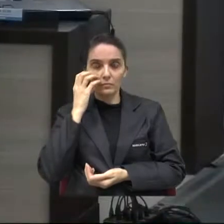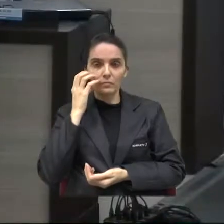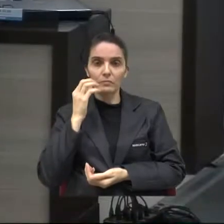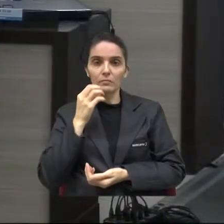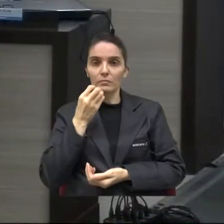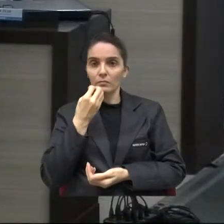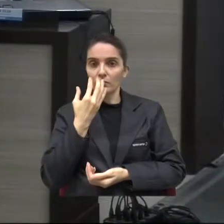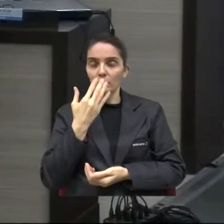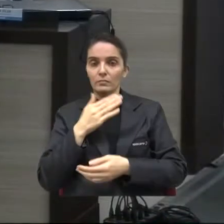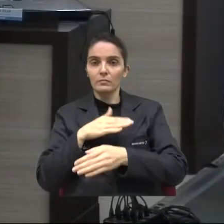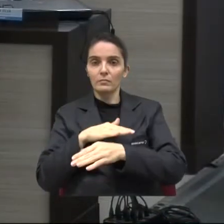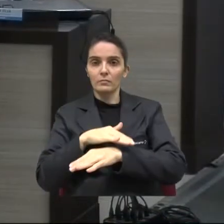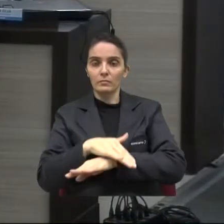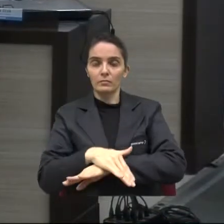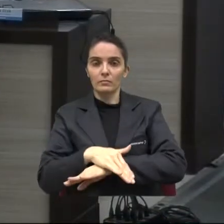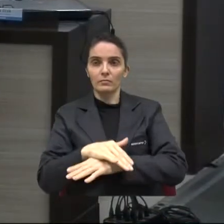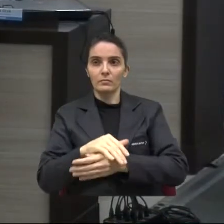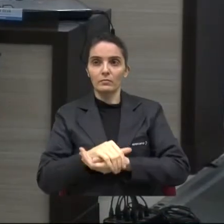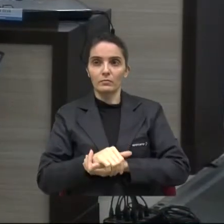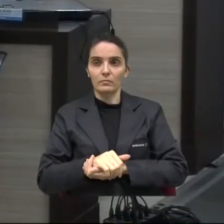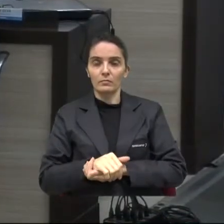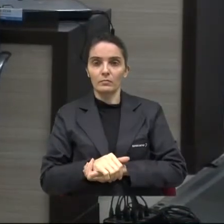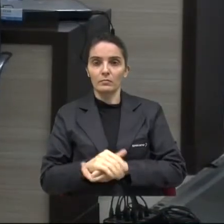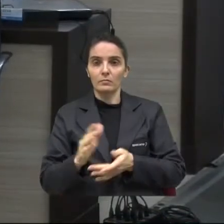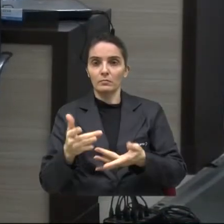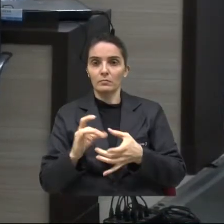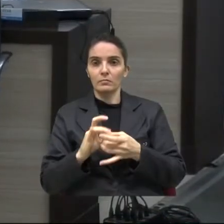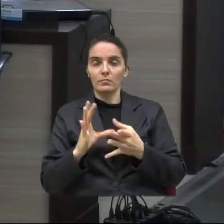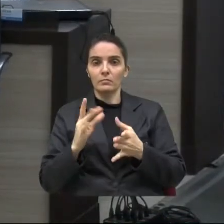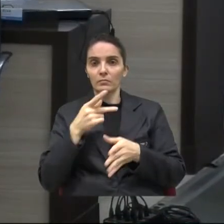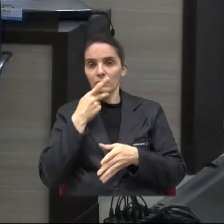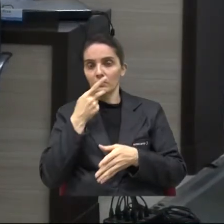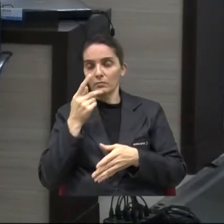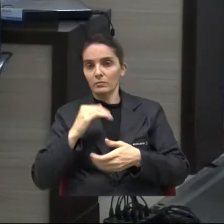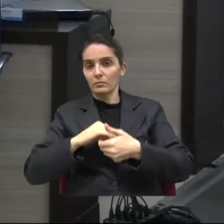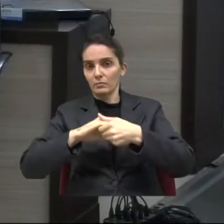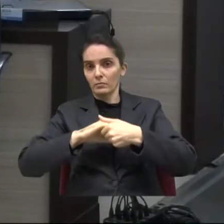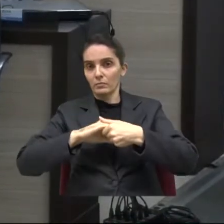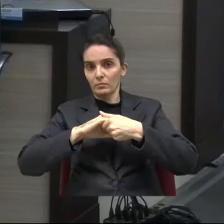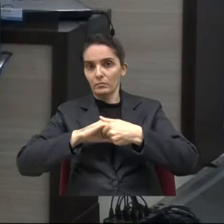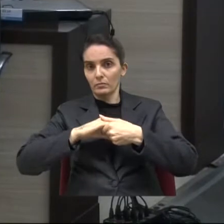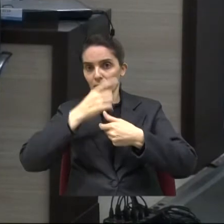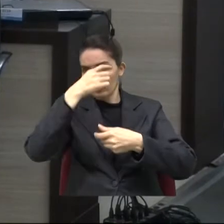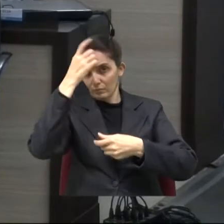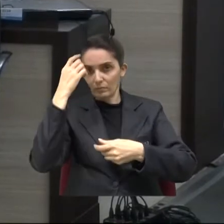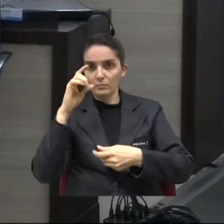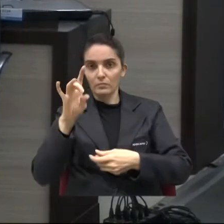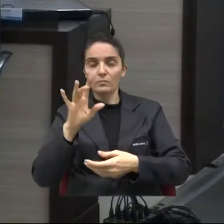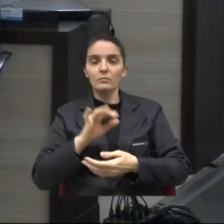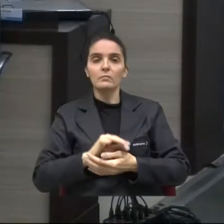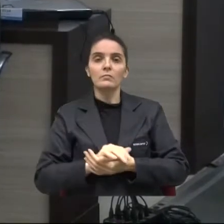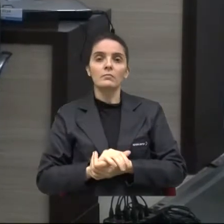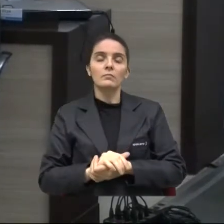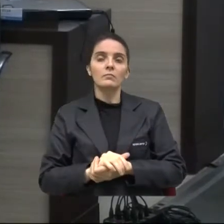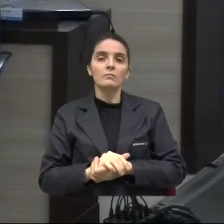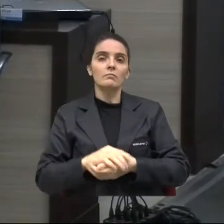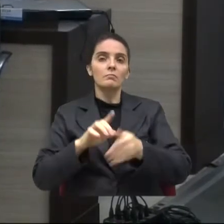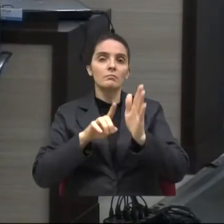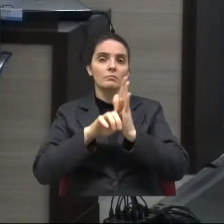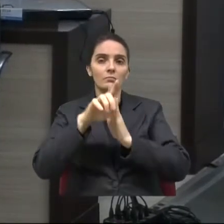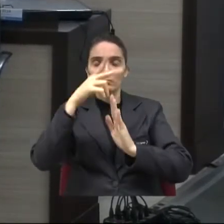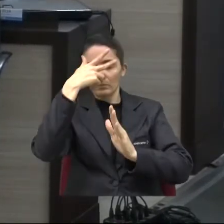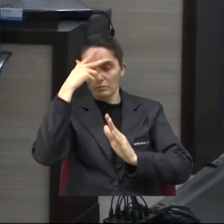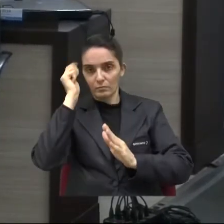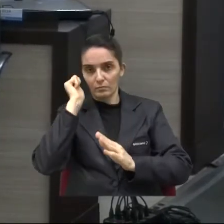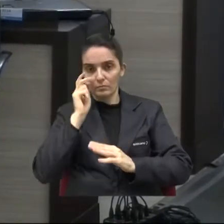senhor presidente. Eu me sinto um pouco à vontade. Em primeiro lugar, parabéns, vereador Wagner, né? Seus requerimentos, suas